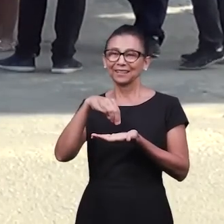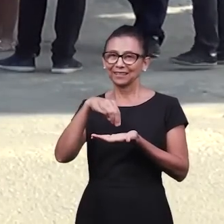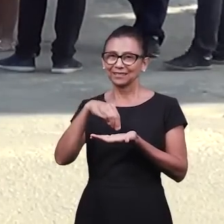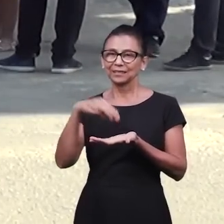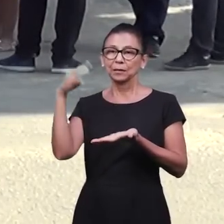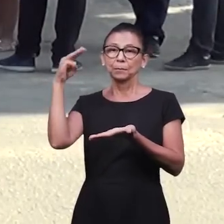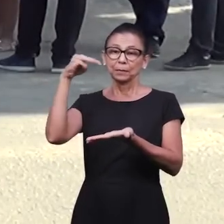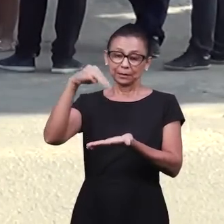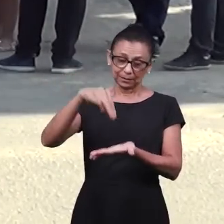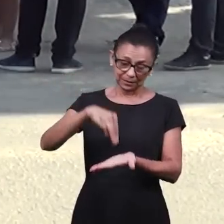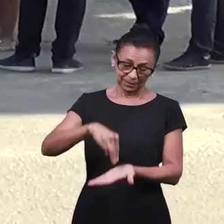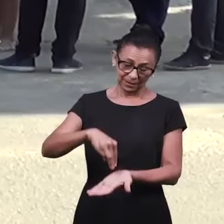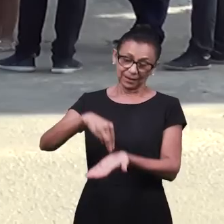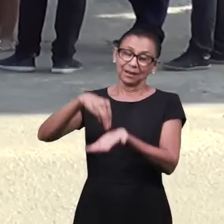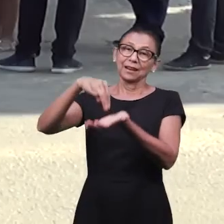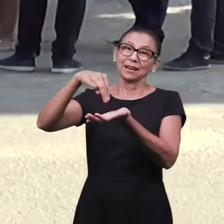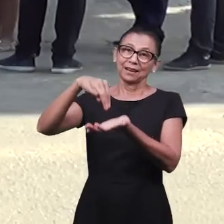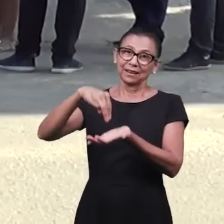Maranata!